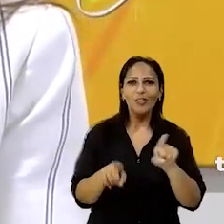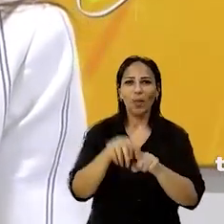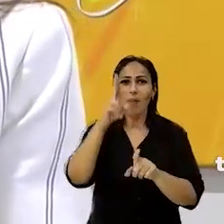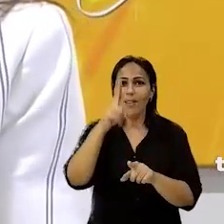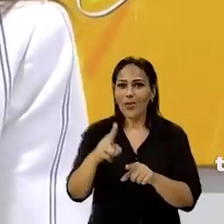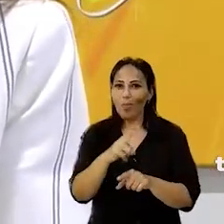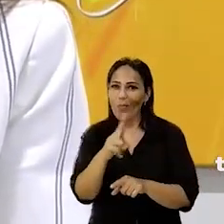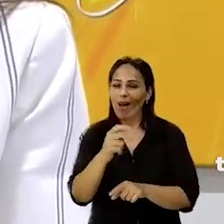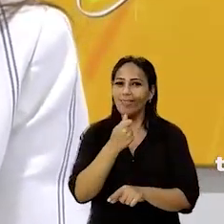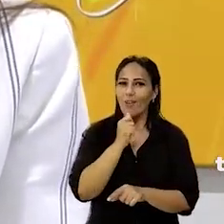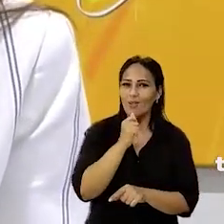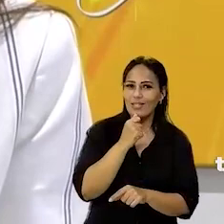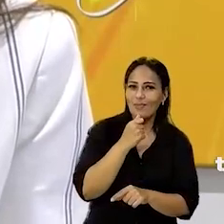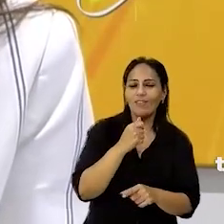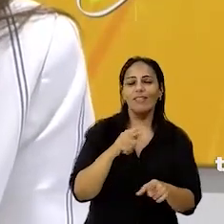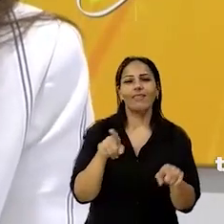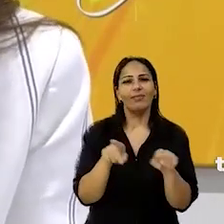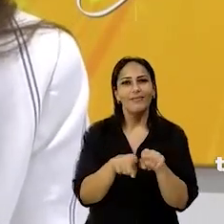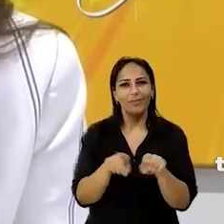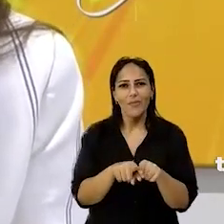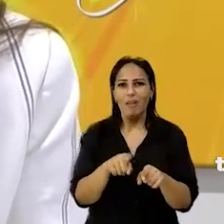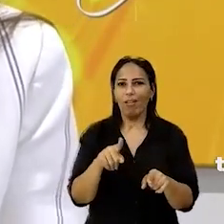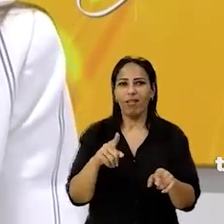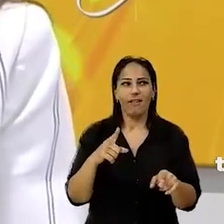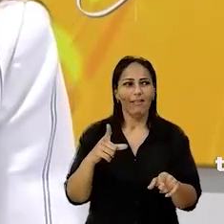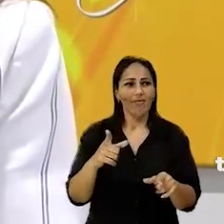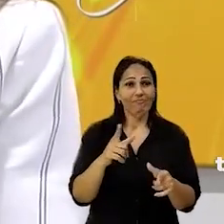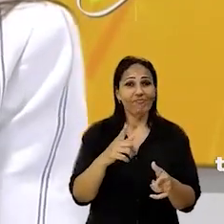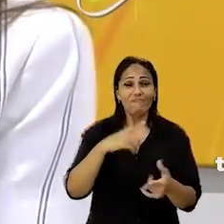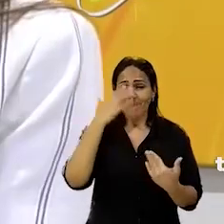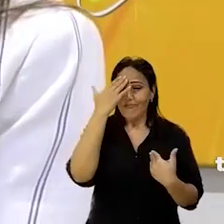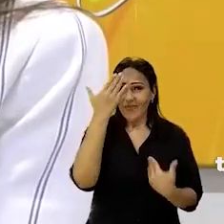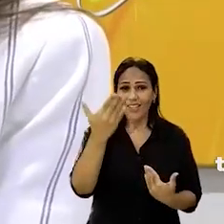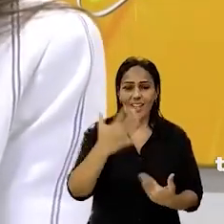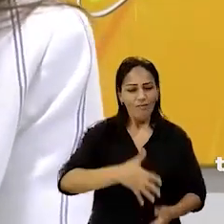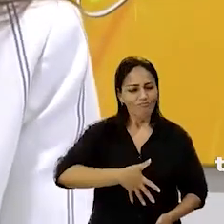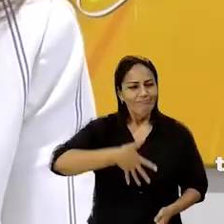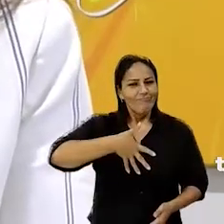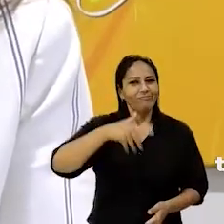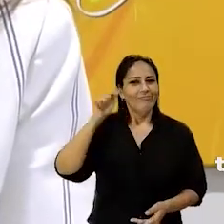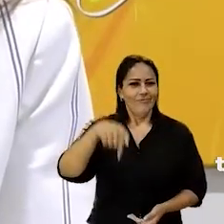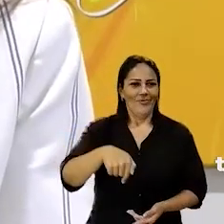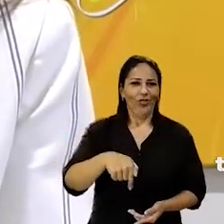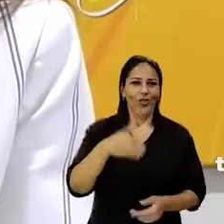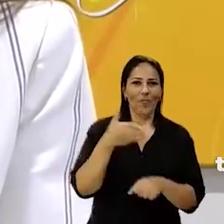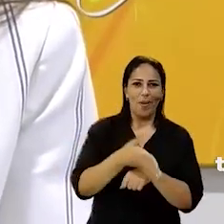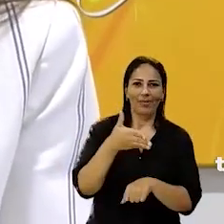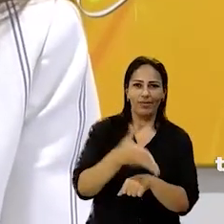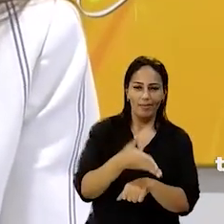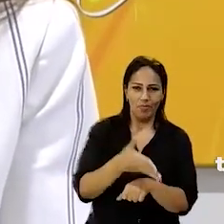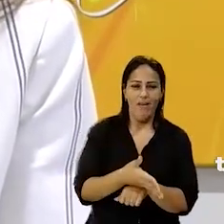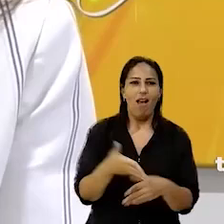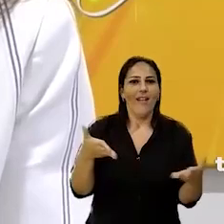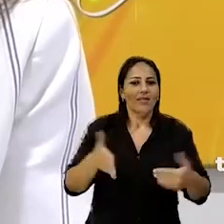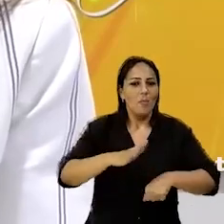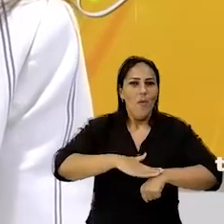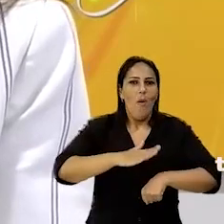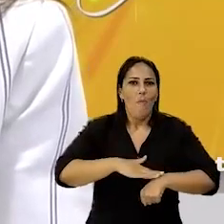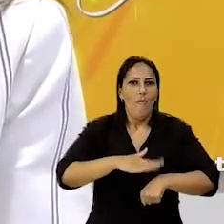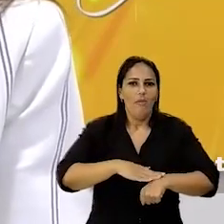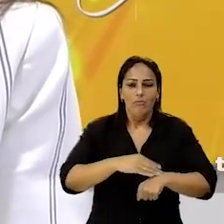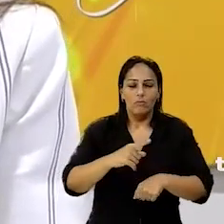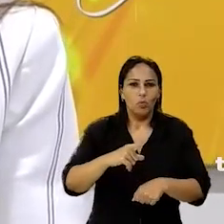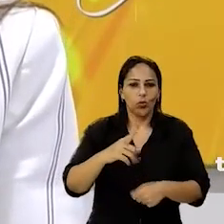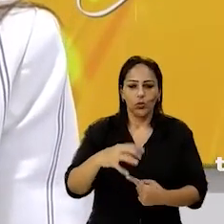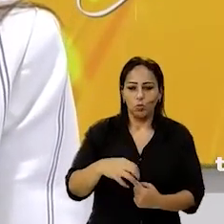padre Alcivan. Honrada, dizia no início que estava, honrada estou de participar deste momento